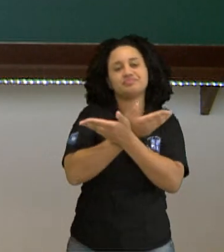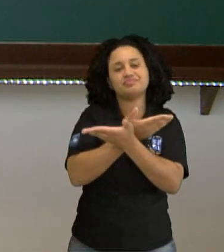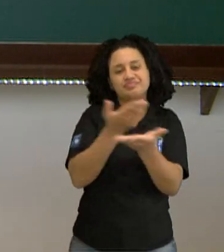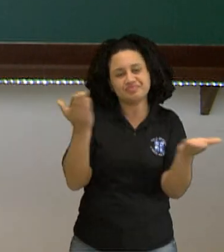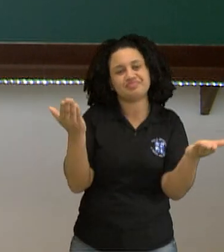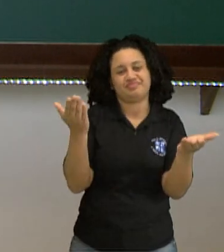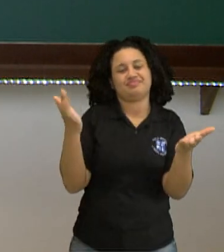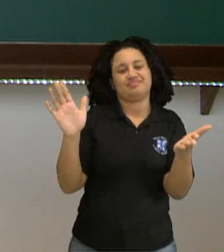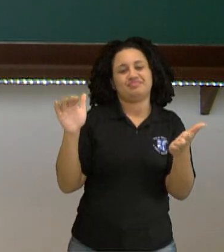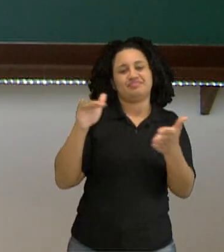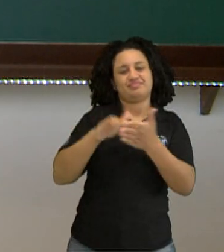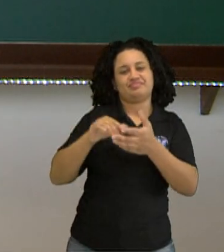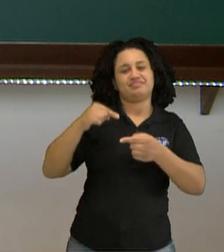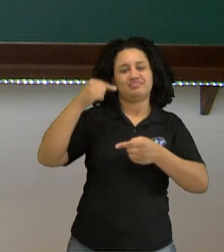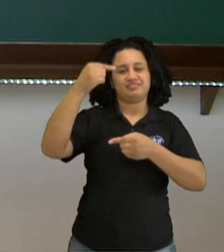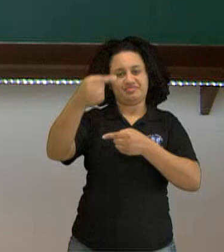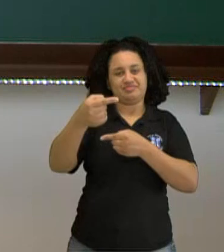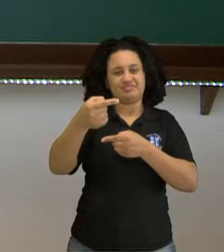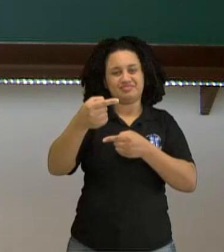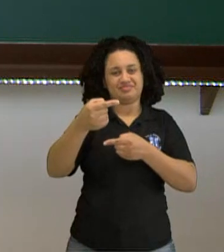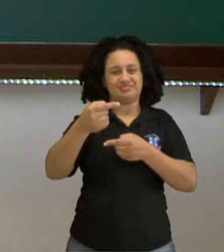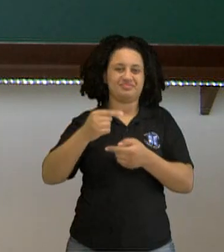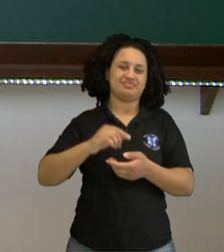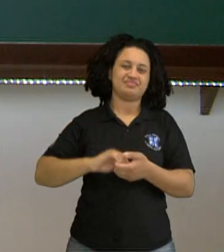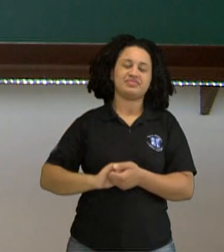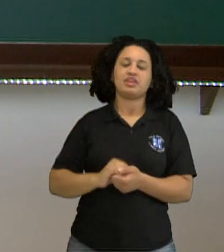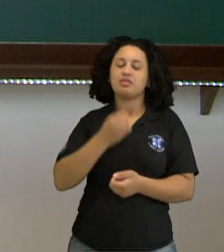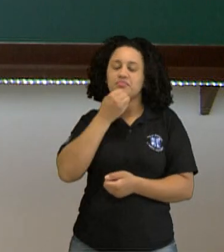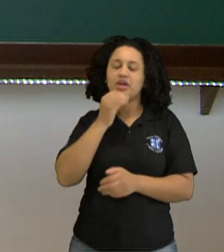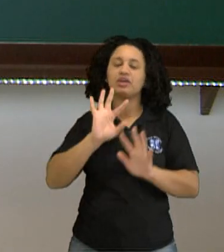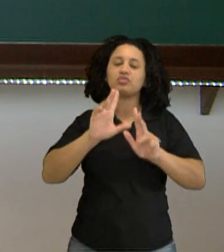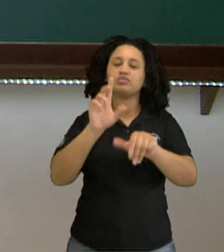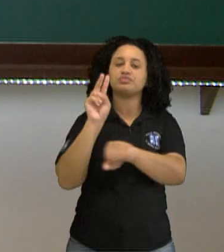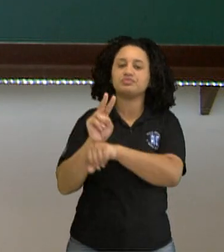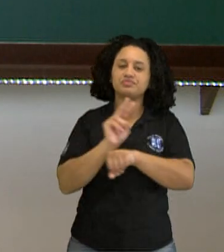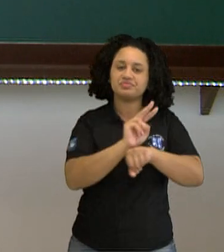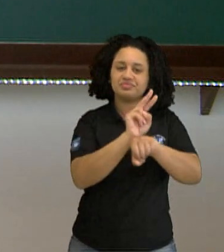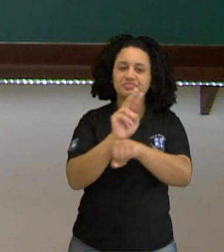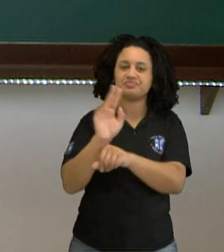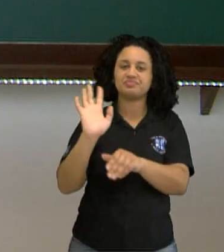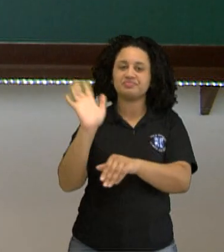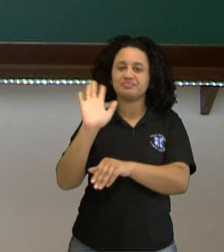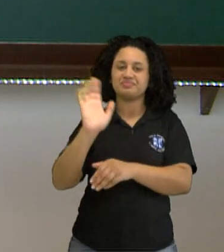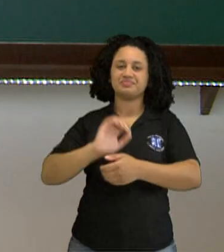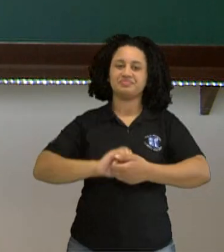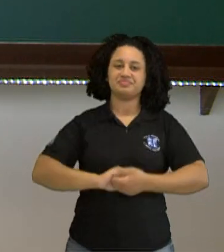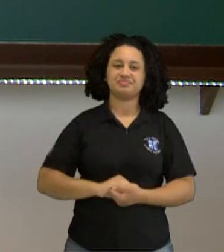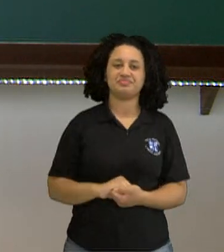vocês. Até uma próxima oportunidade. Fiquem bem, pessoal. Se cuidem aí. Até mais.